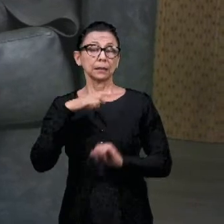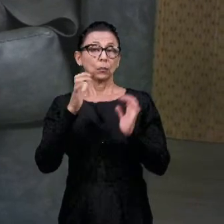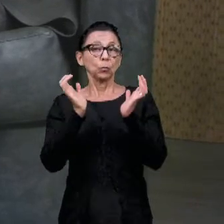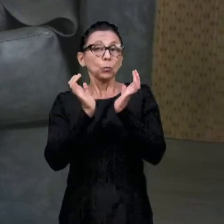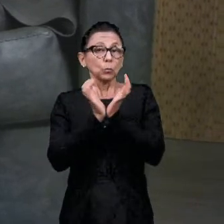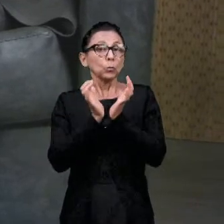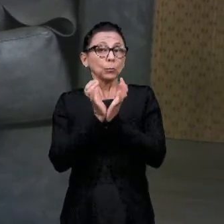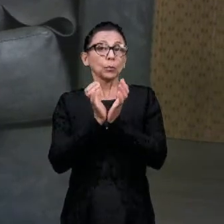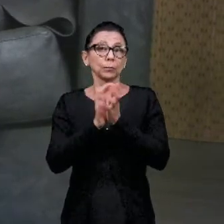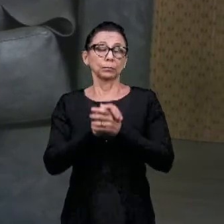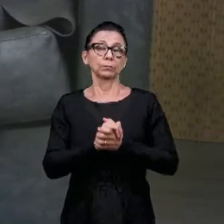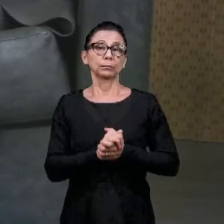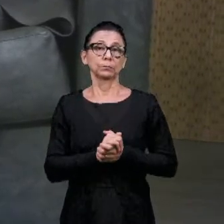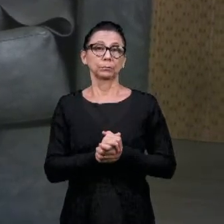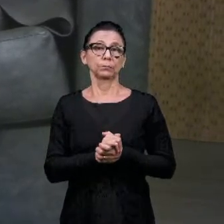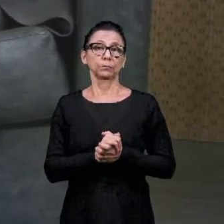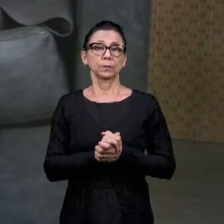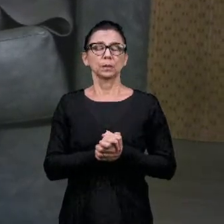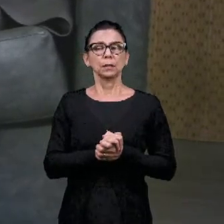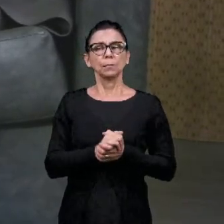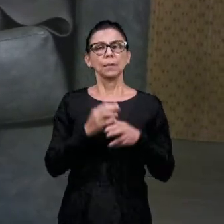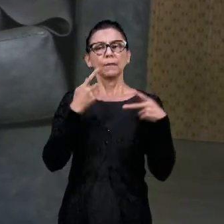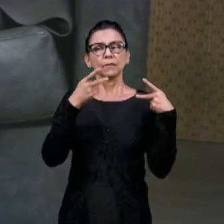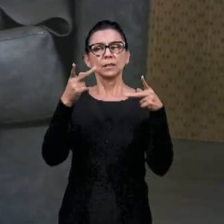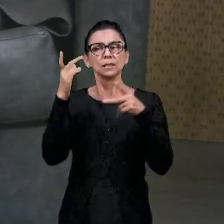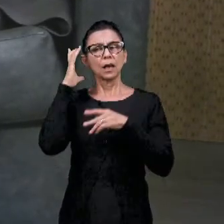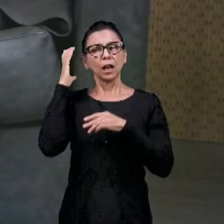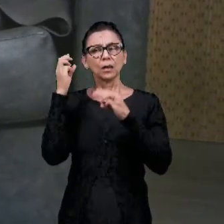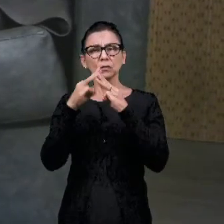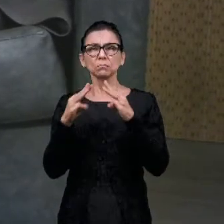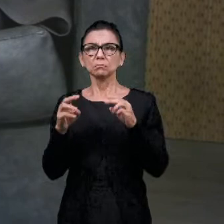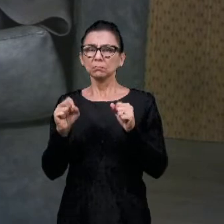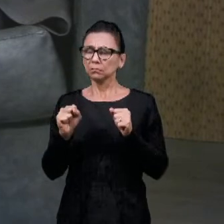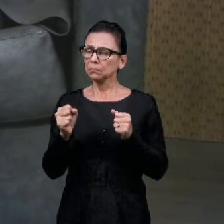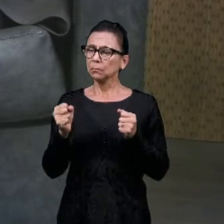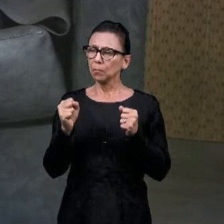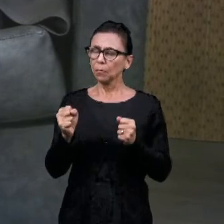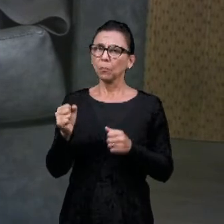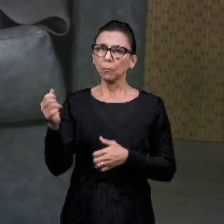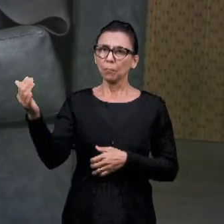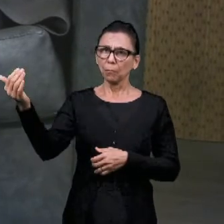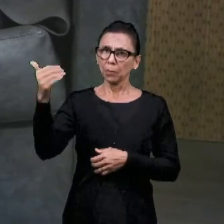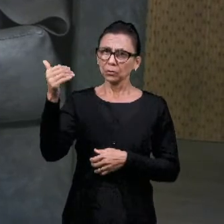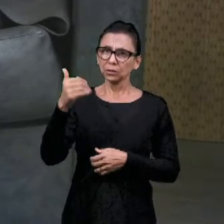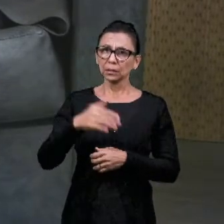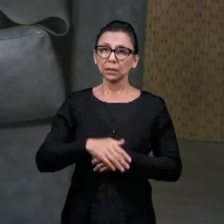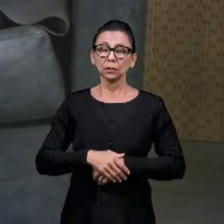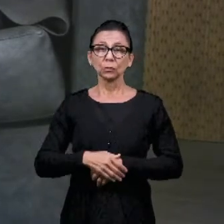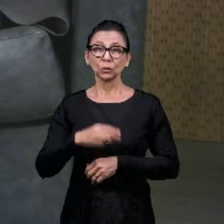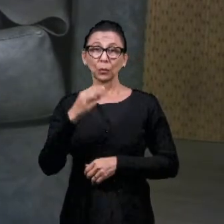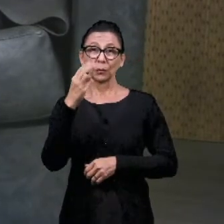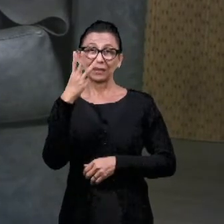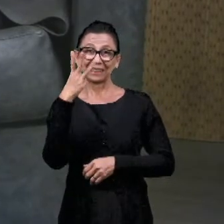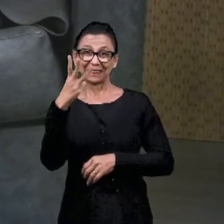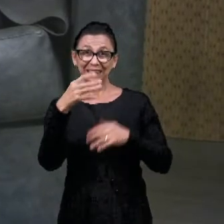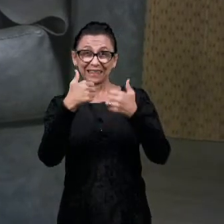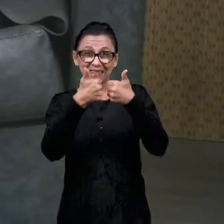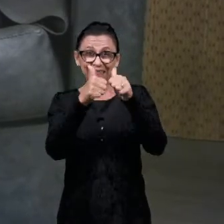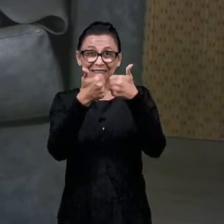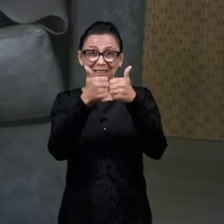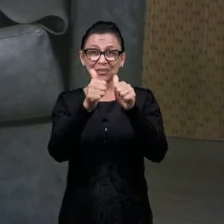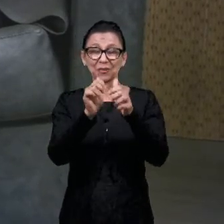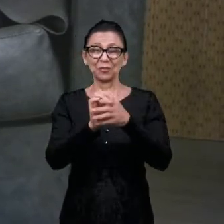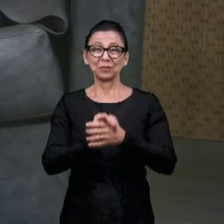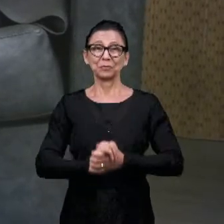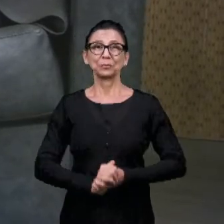seminário. Tem um grupo aqui para ver a rádio. Eu falei assim: não tem problema, pode subir. Não, pastor, o senhor não entendeu, são 3 ônibus. Nossa,